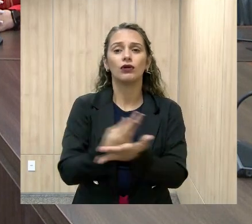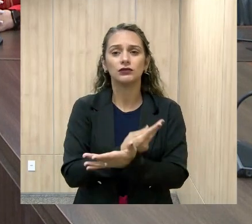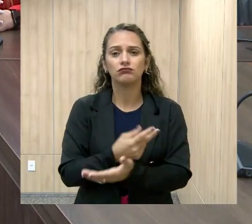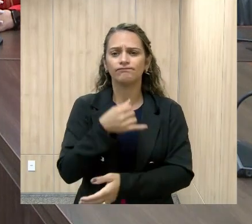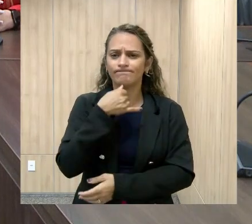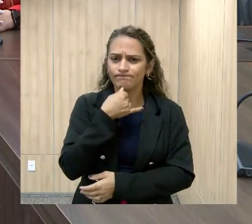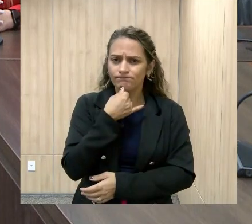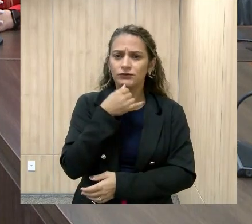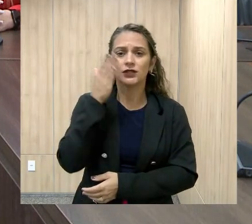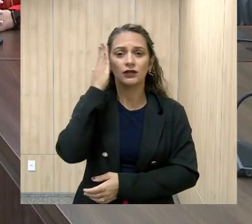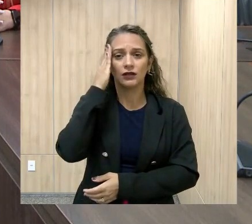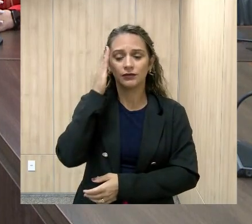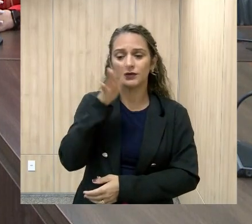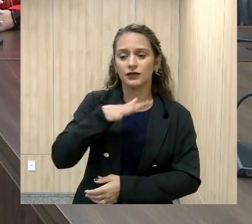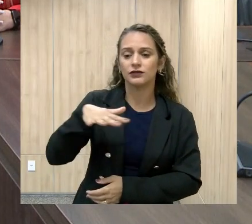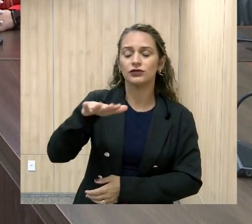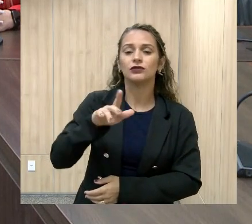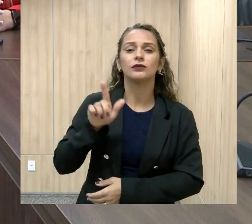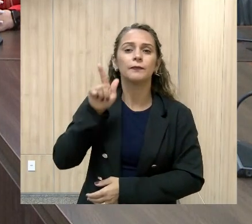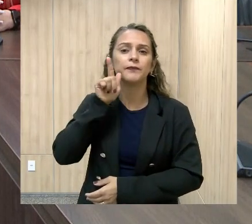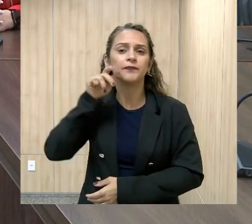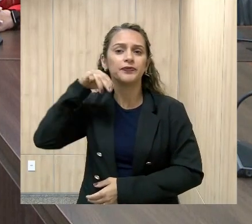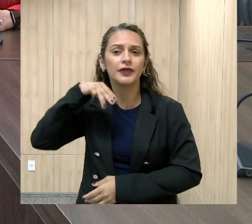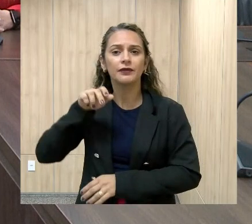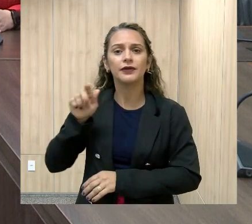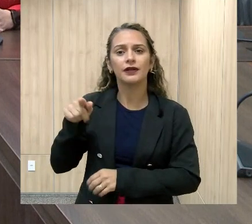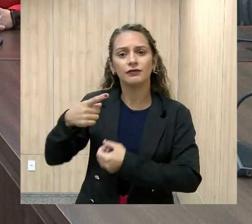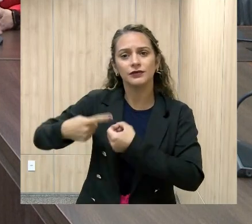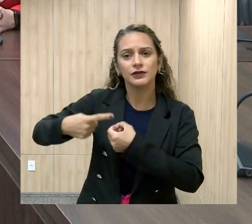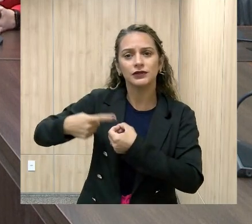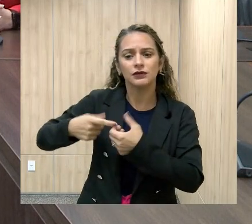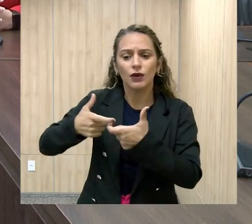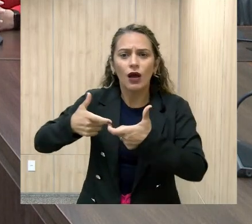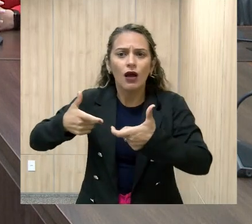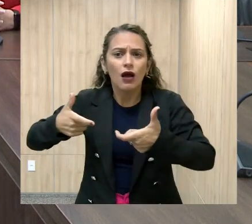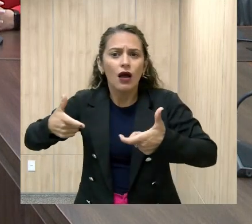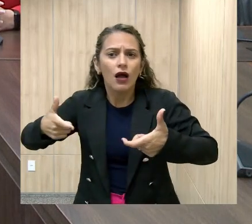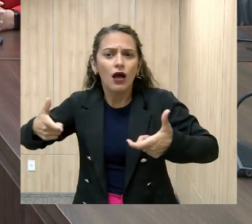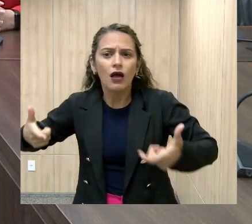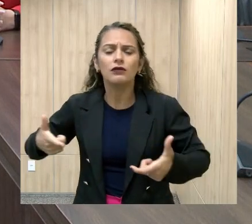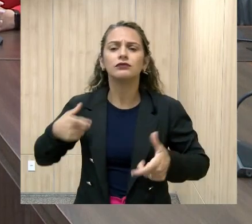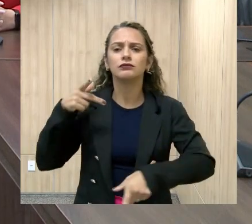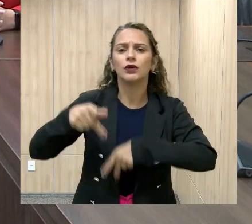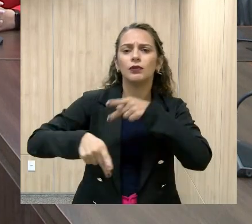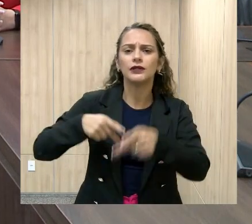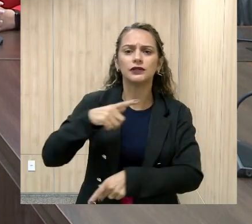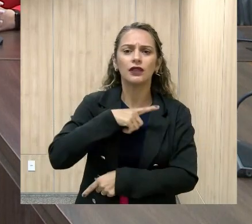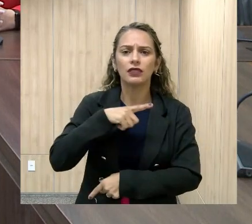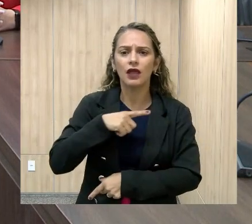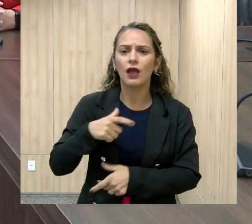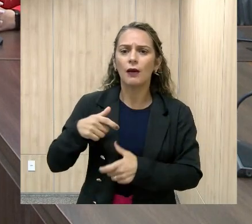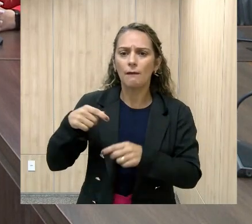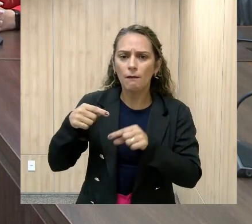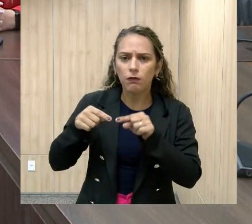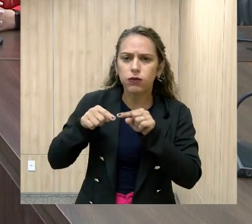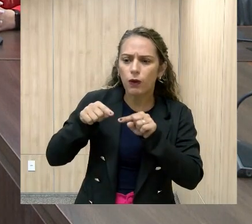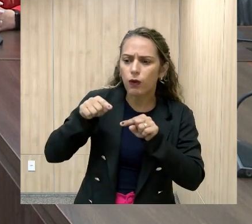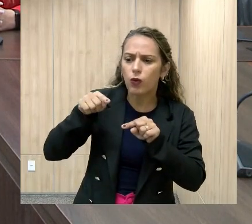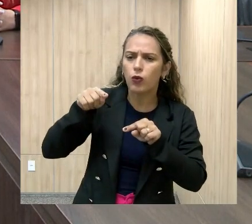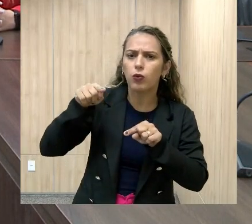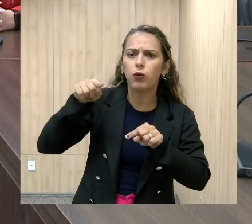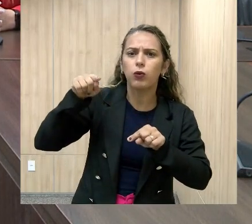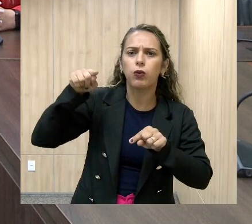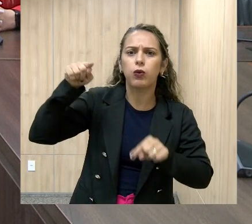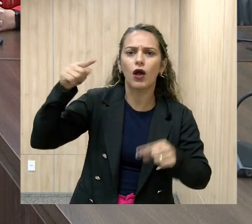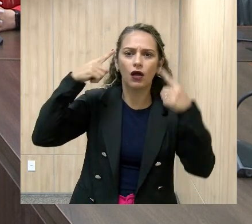triste saber que na minha região guajará-mirim em proporção a quantidade de habitantes é o maior índice